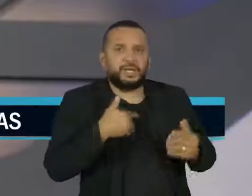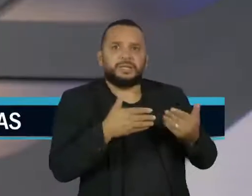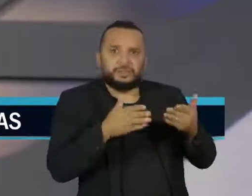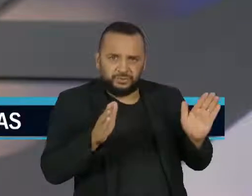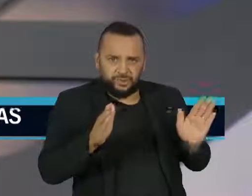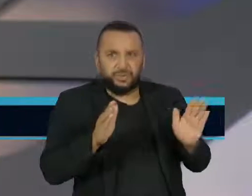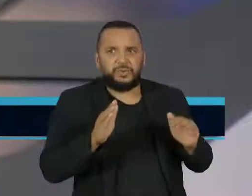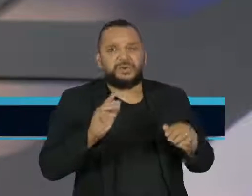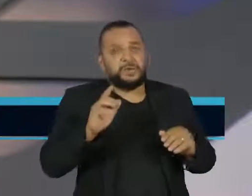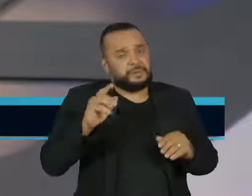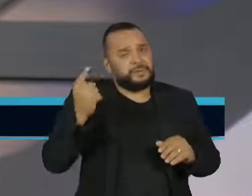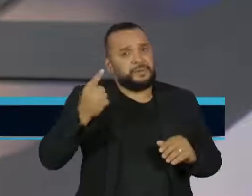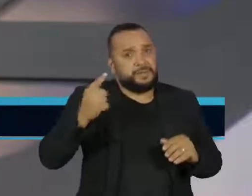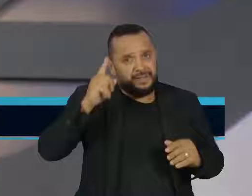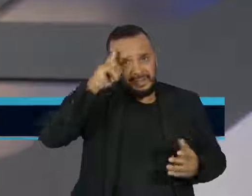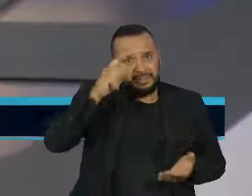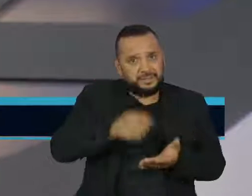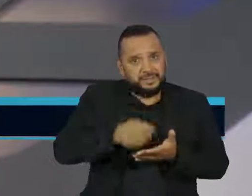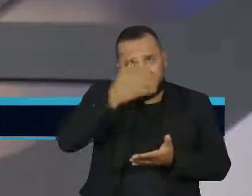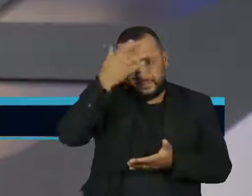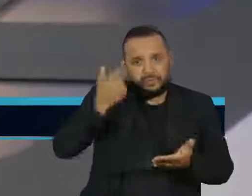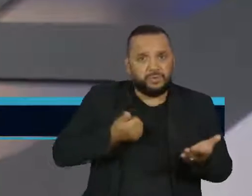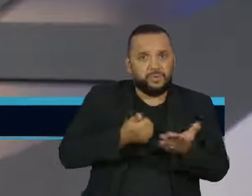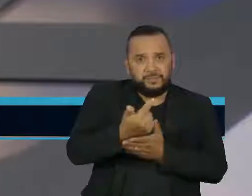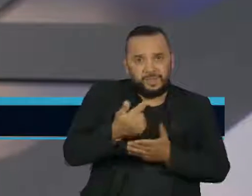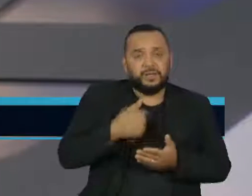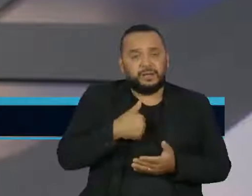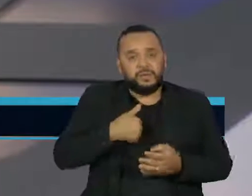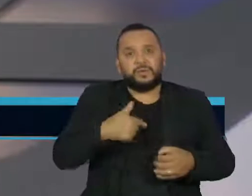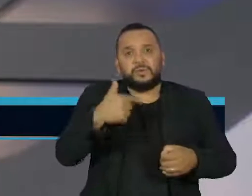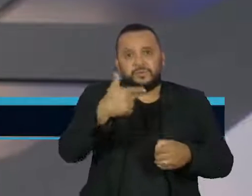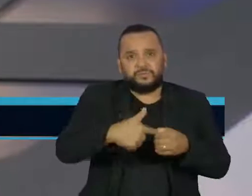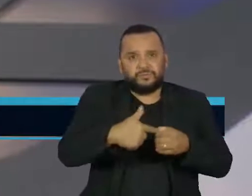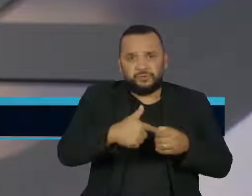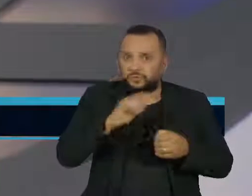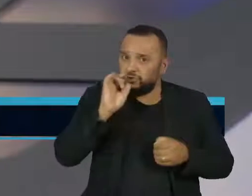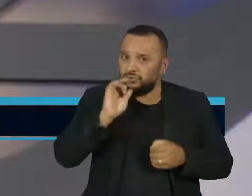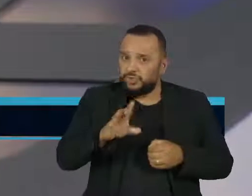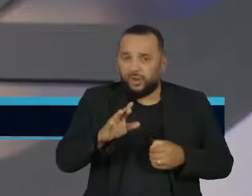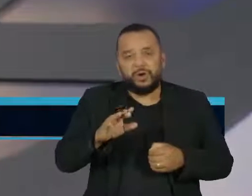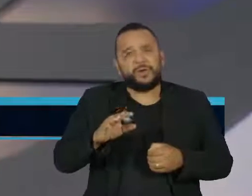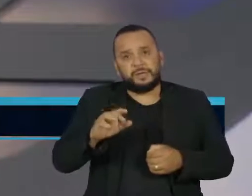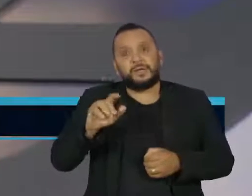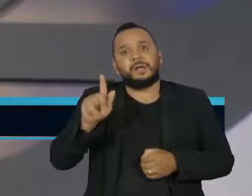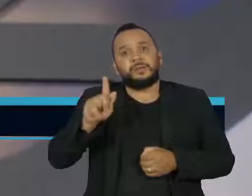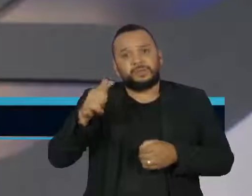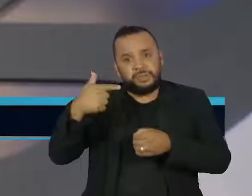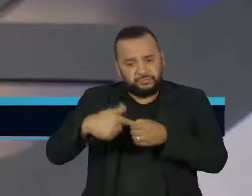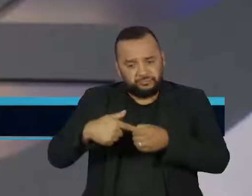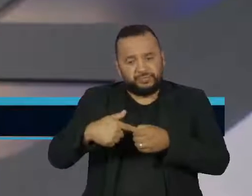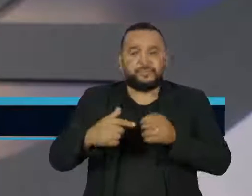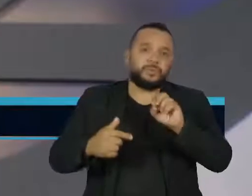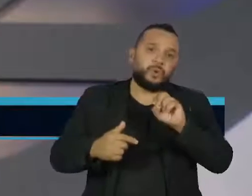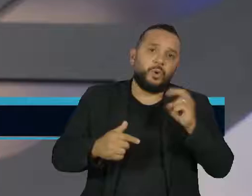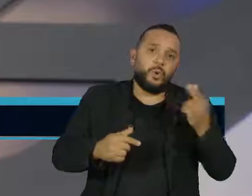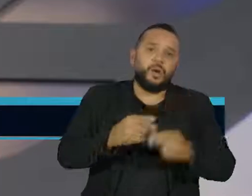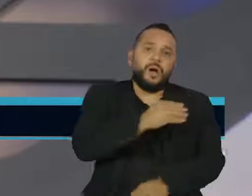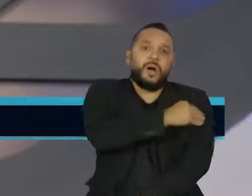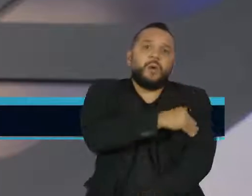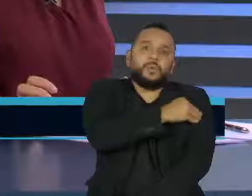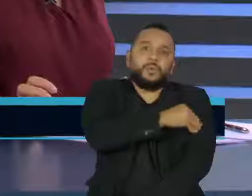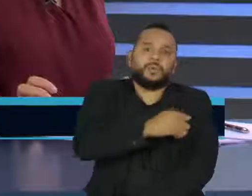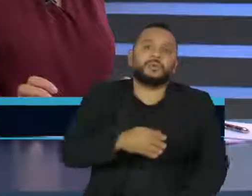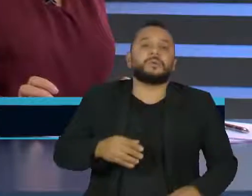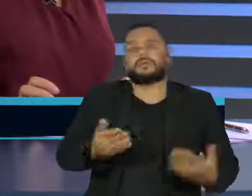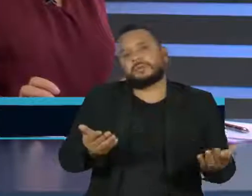uma primeira decisão do consumidor. Eu vou parar no posto, eu posso pôr só gasolina, posso pôr gasolina ou etanol, ou posso pôr só etanol.